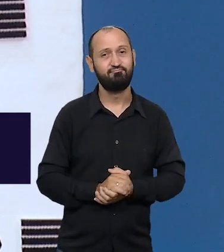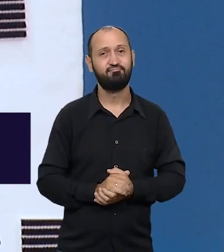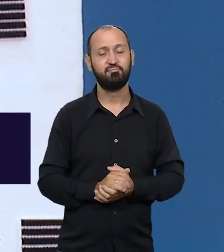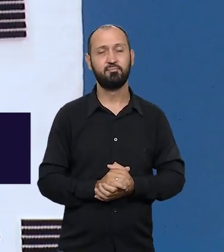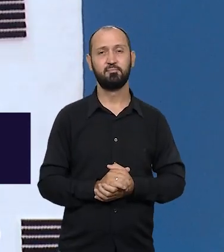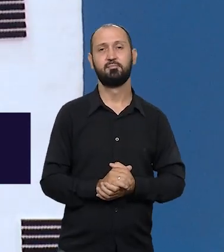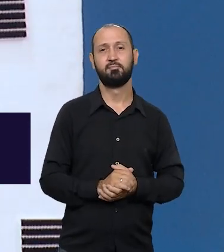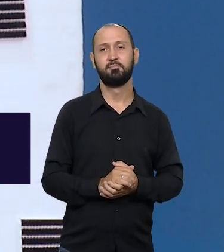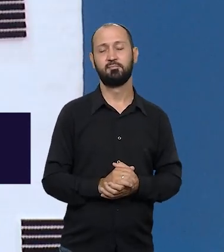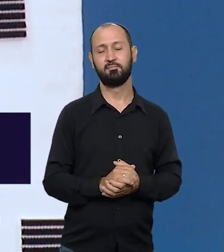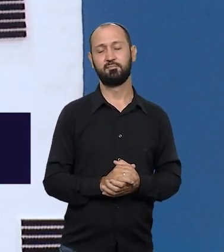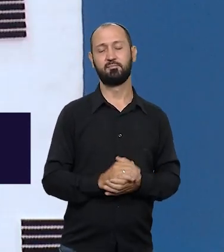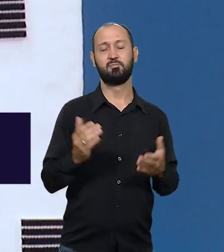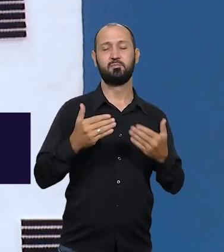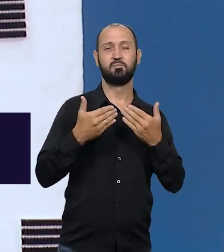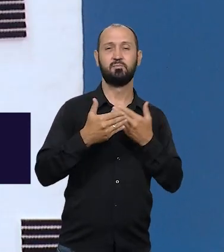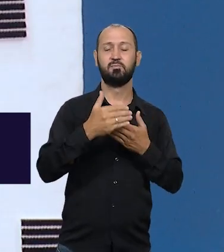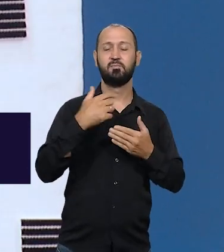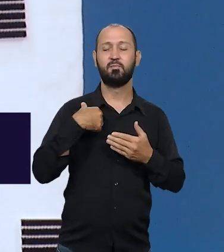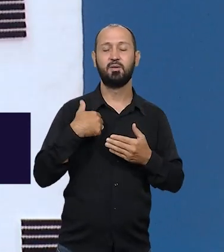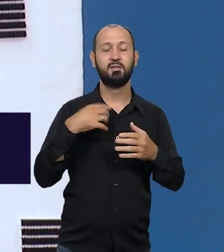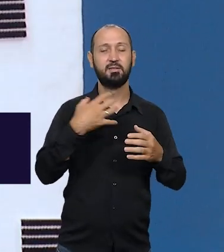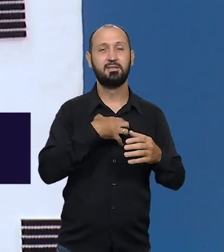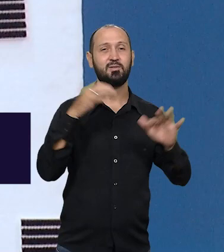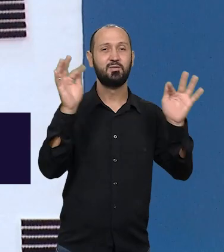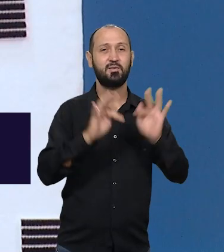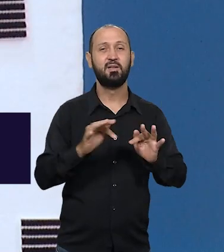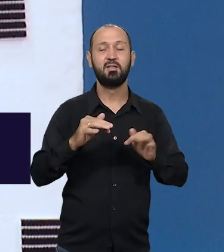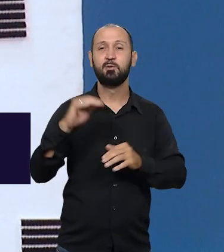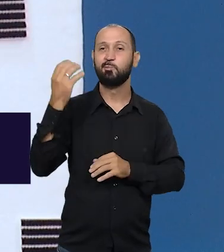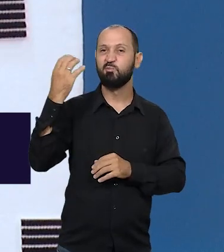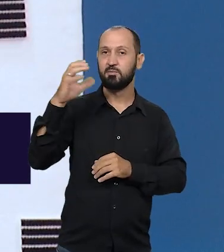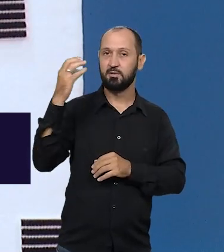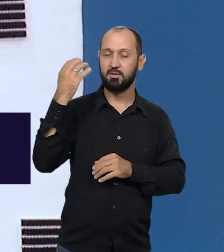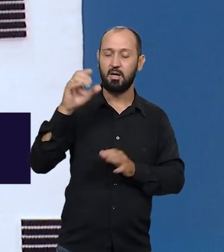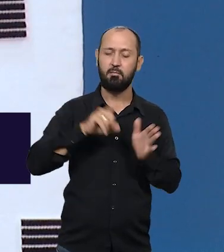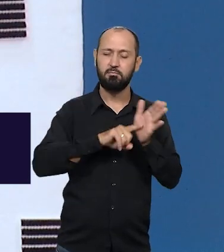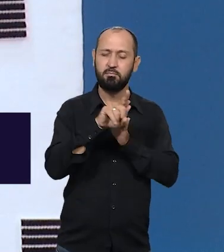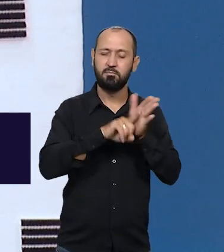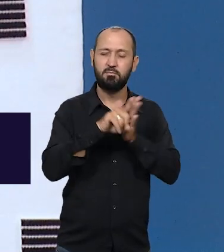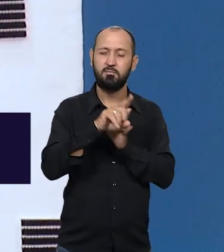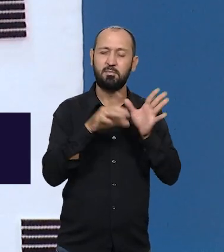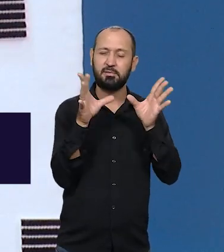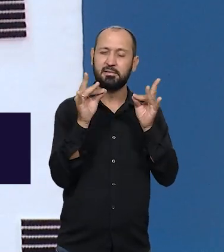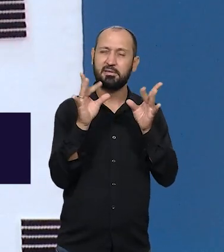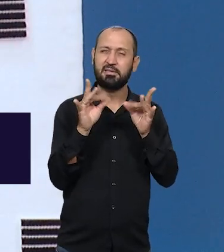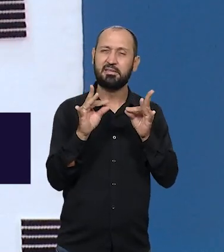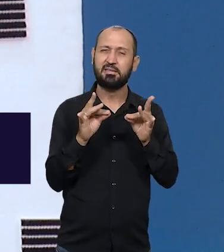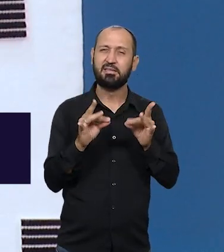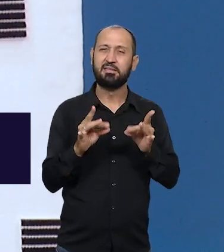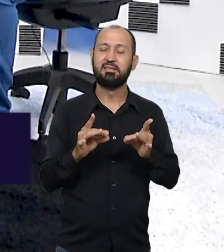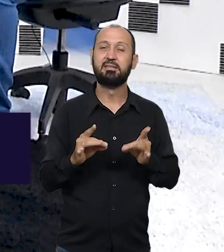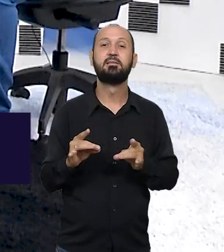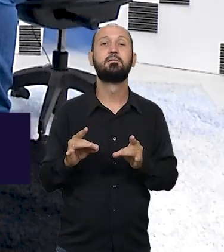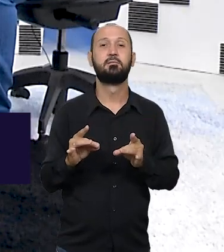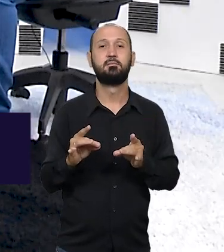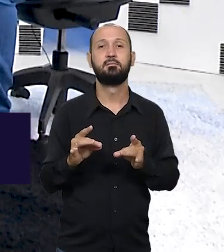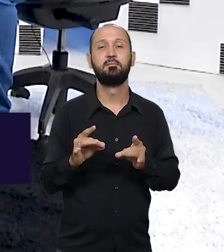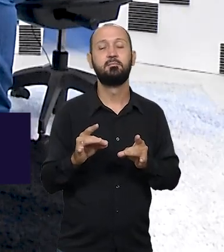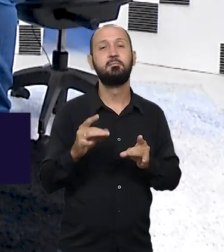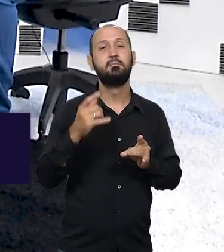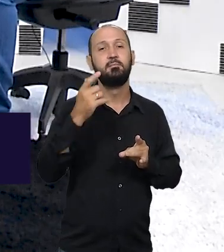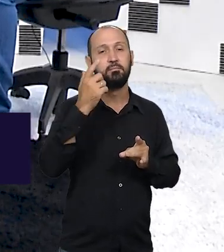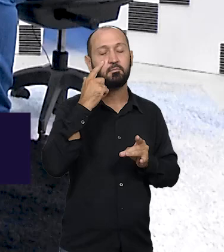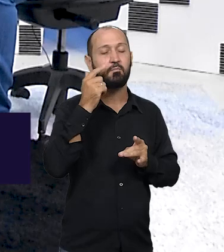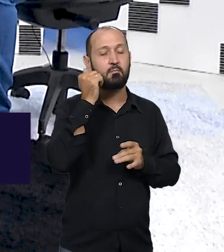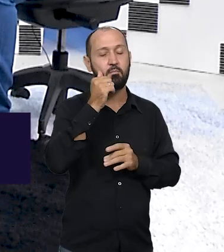muito feliz que os cientistas estão cada vez mais esmiuçando, entendendo esse atingimento também nas mulheres, essa condição nas mulheres.